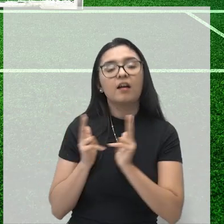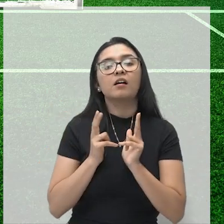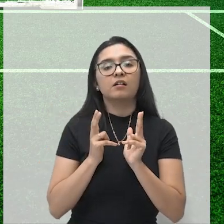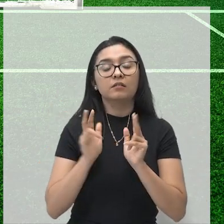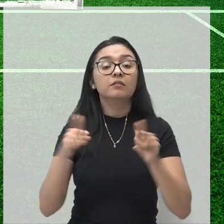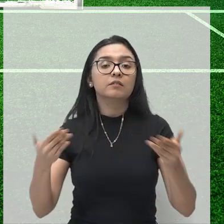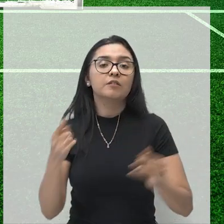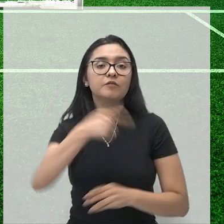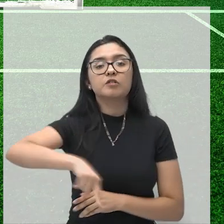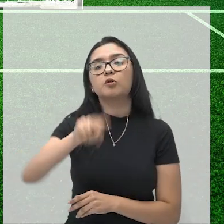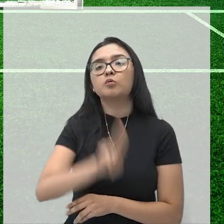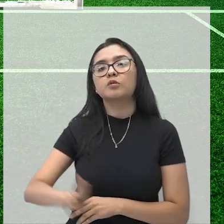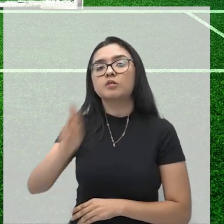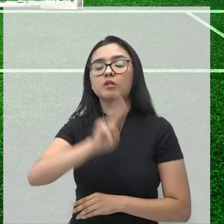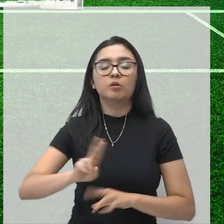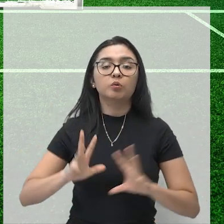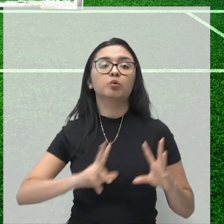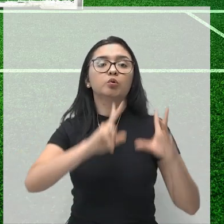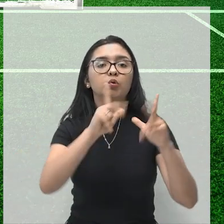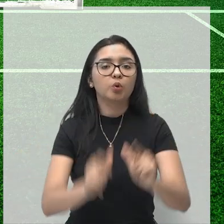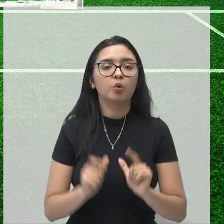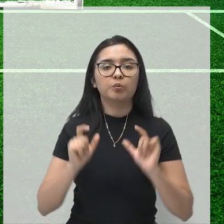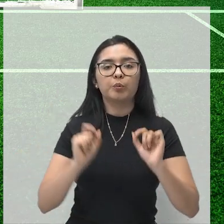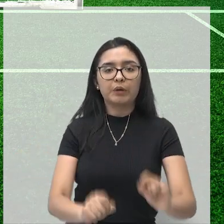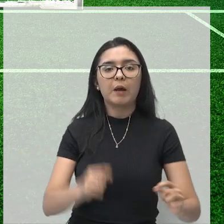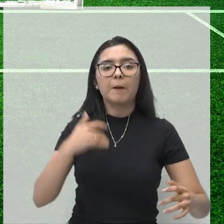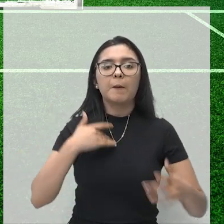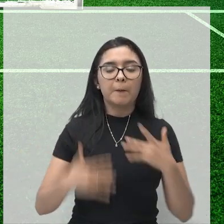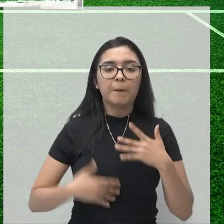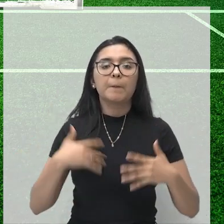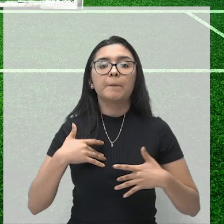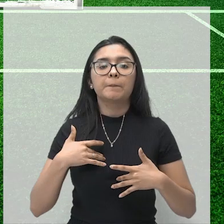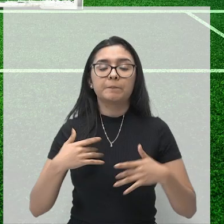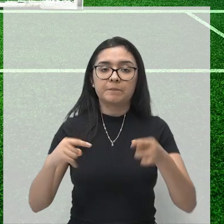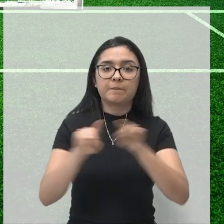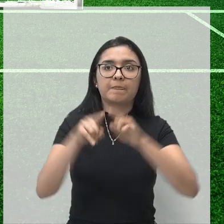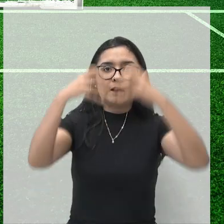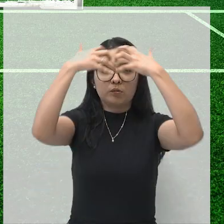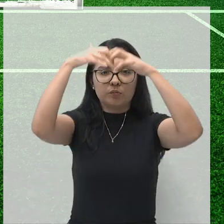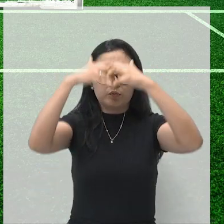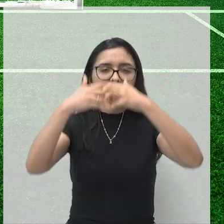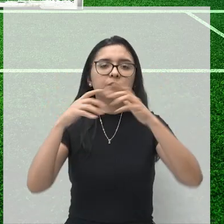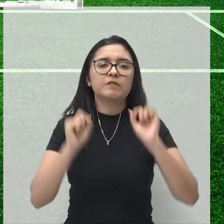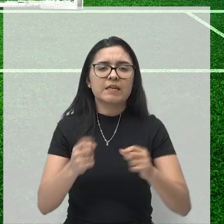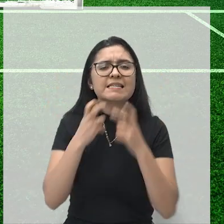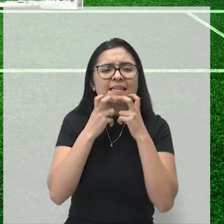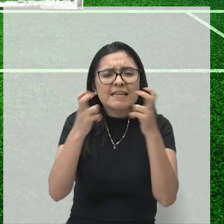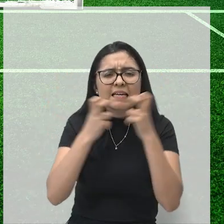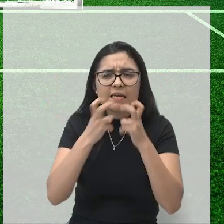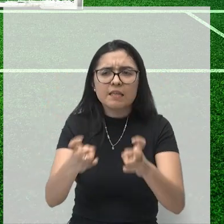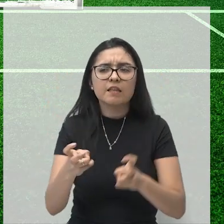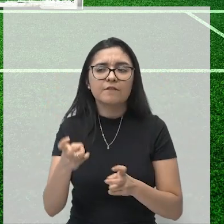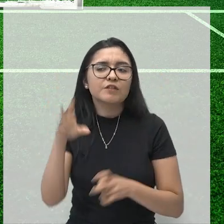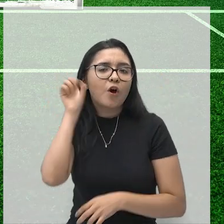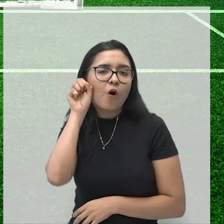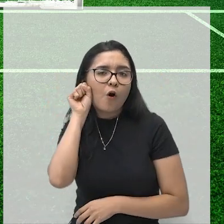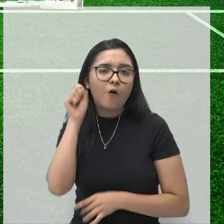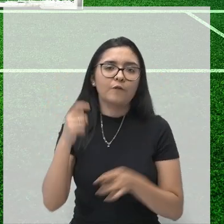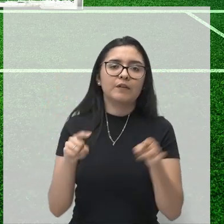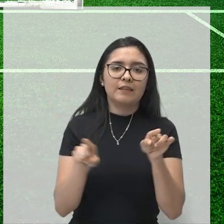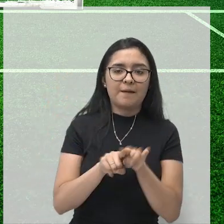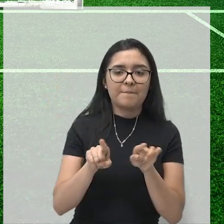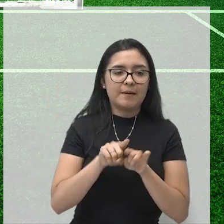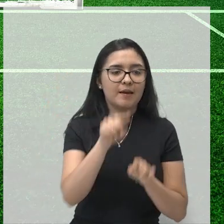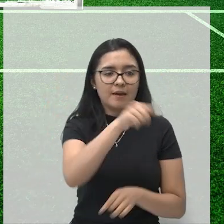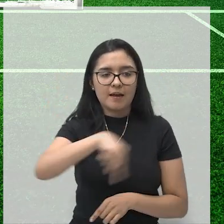comemoram. Você está usando quase todos os seus órgãos sensoriais, né? Você vibra, você grita, você ouve o coleguinha também